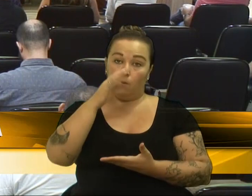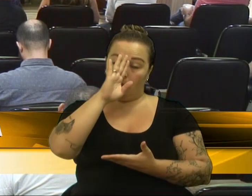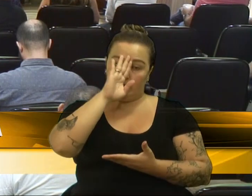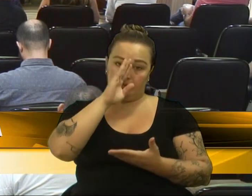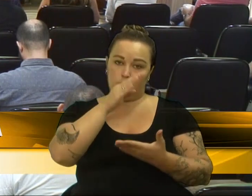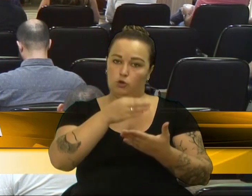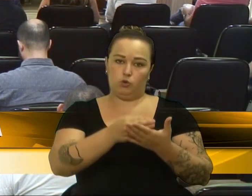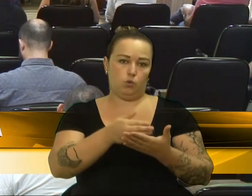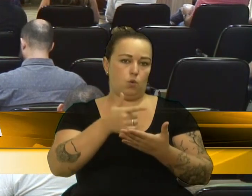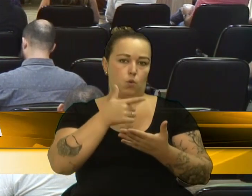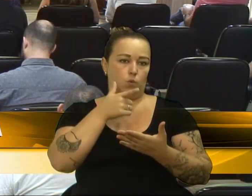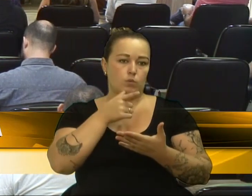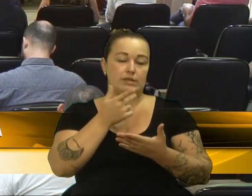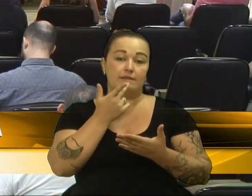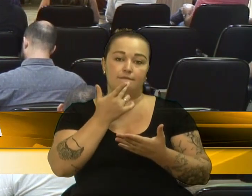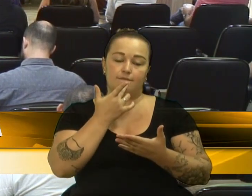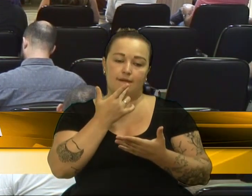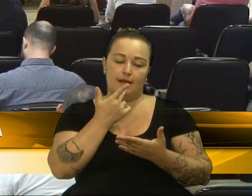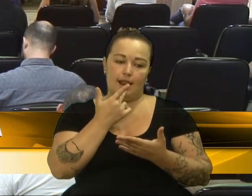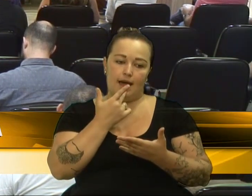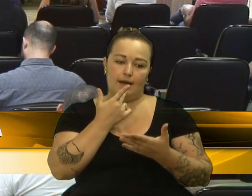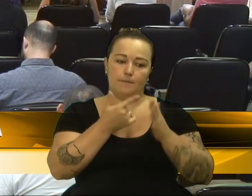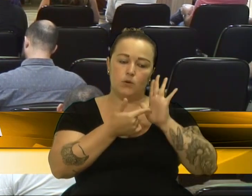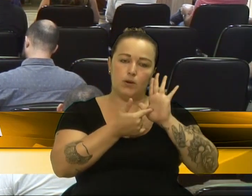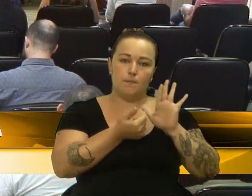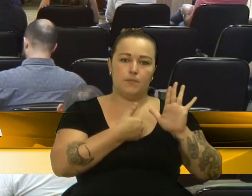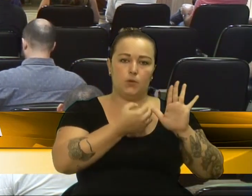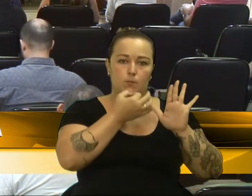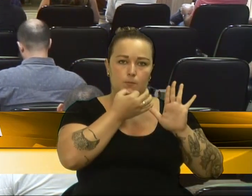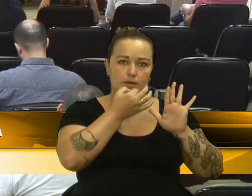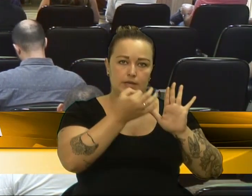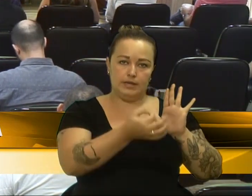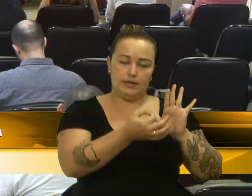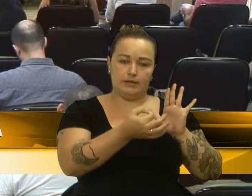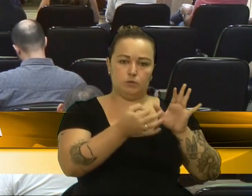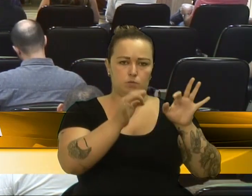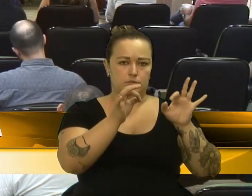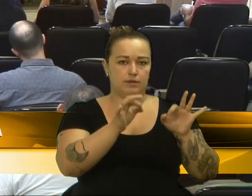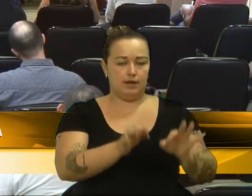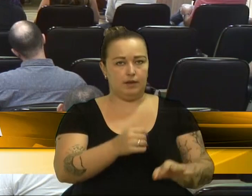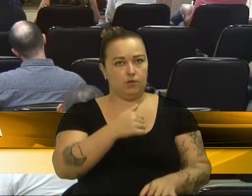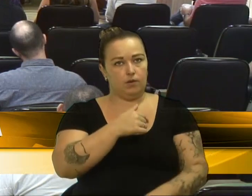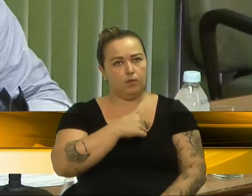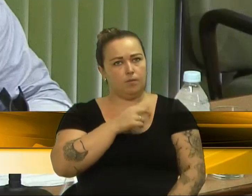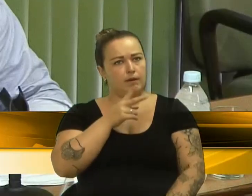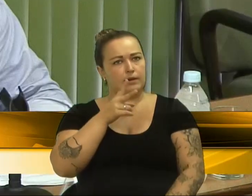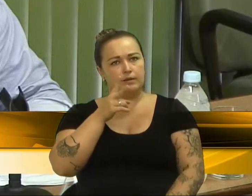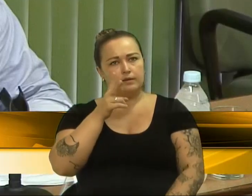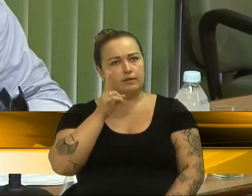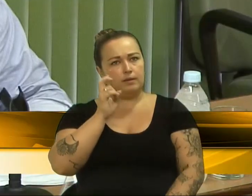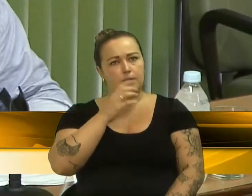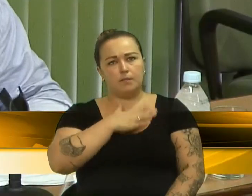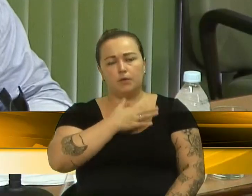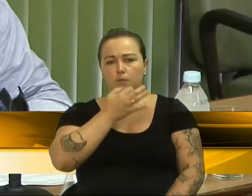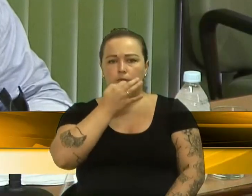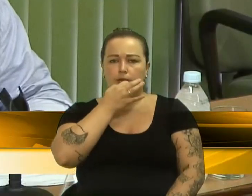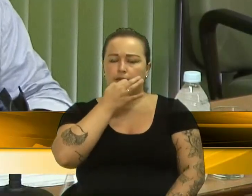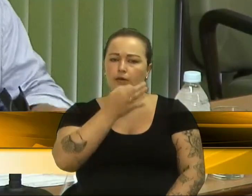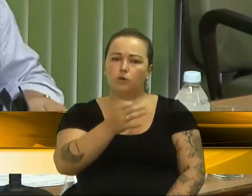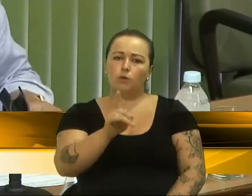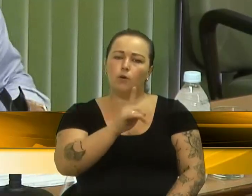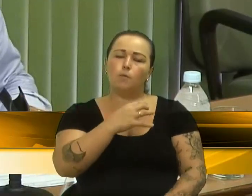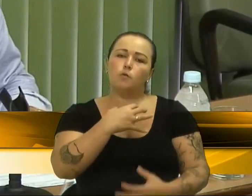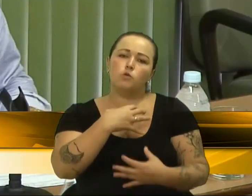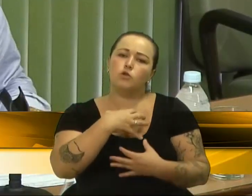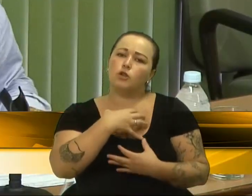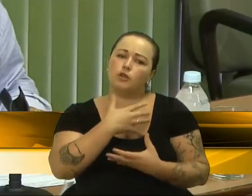Mas eu acho que não foi... Eu vejo assim que não foi dessa forma que eu quis me